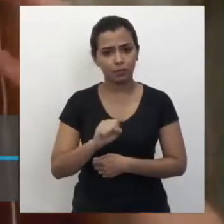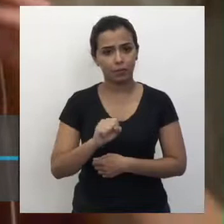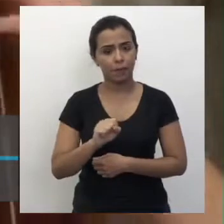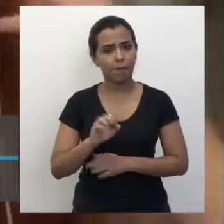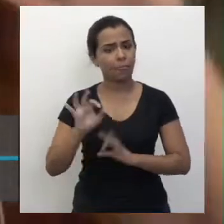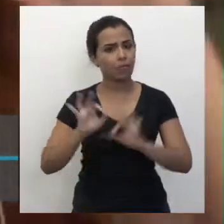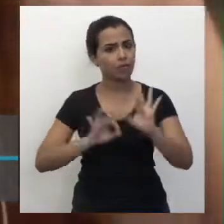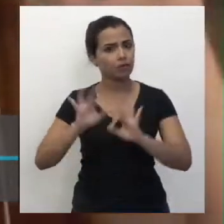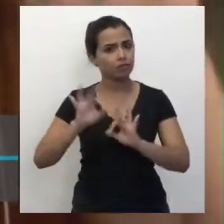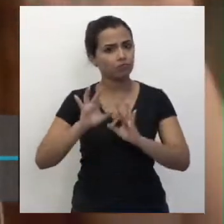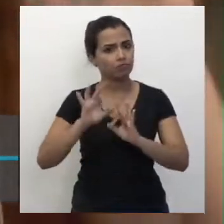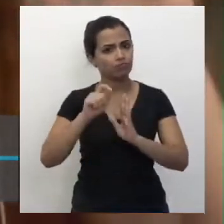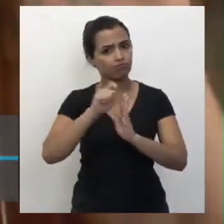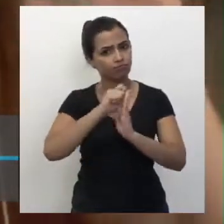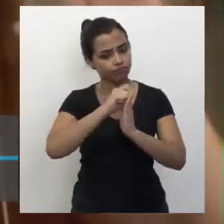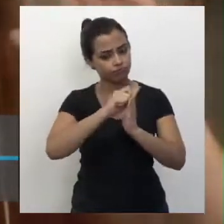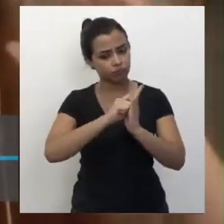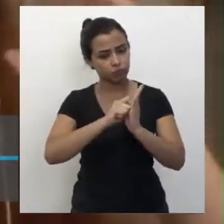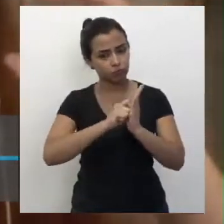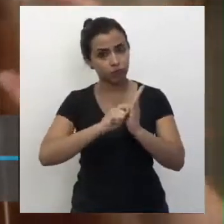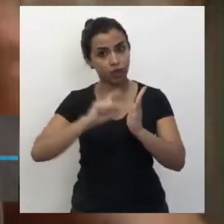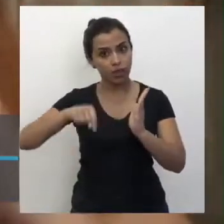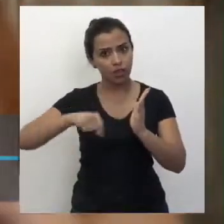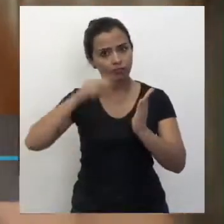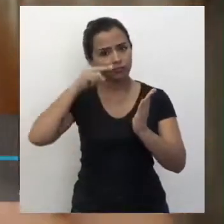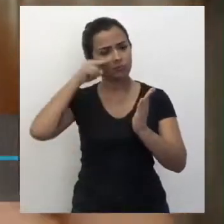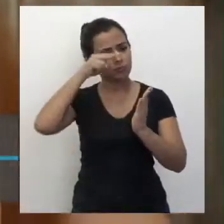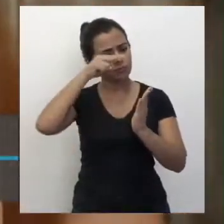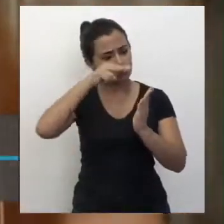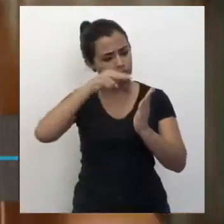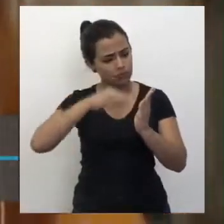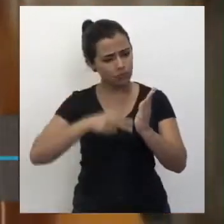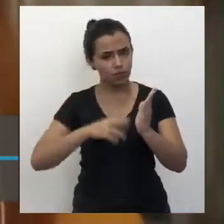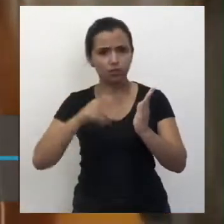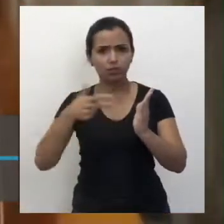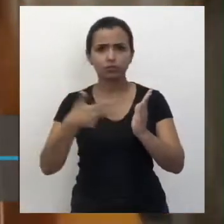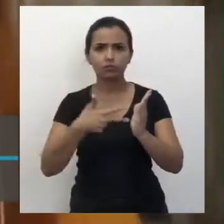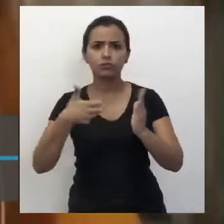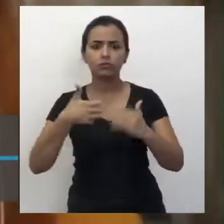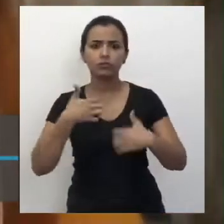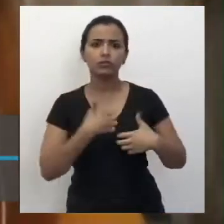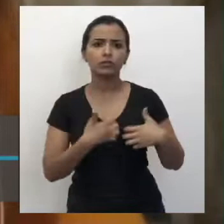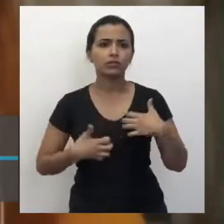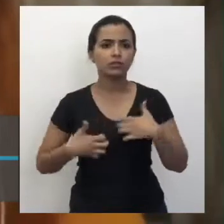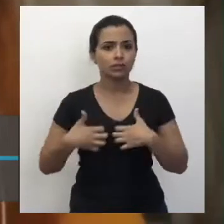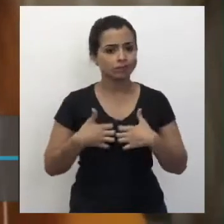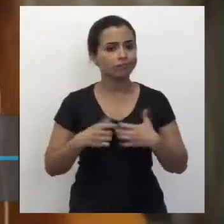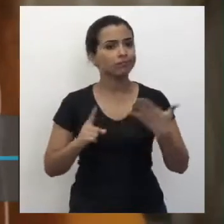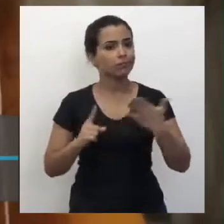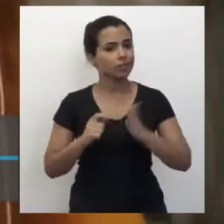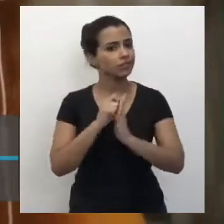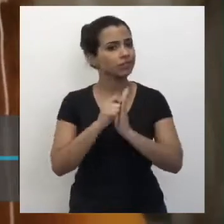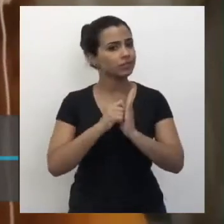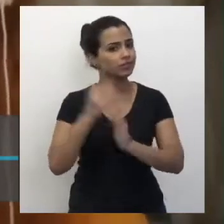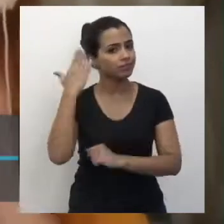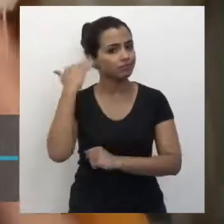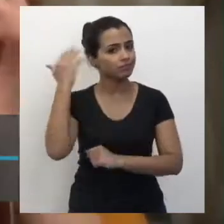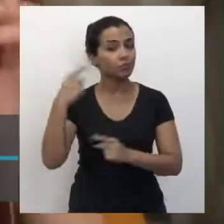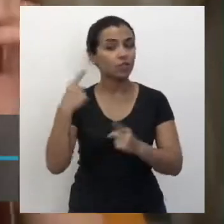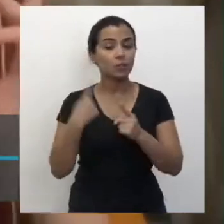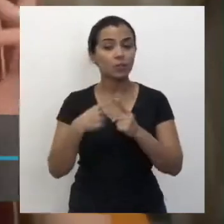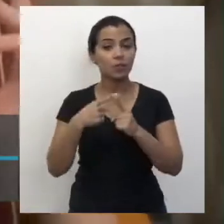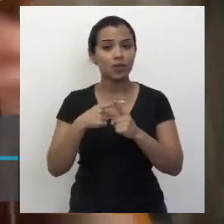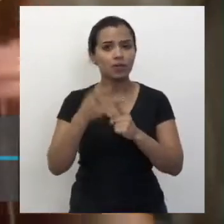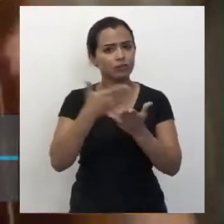vê assim mergulhado, depois de poucas palavras. Vejam o que é um grande escritor, que é aquele em que a gente